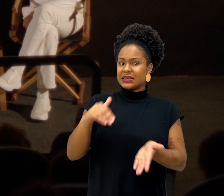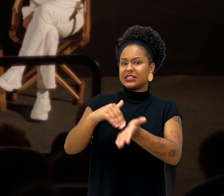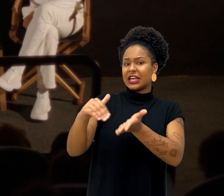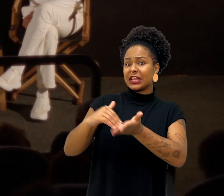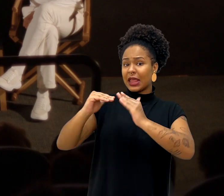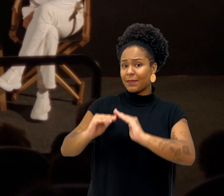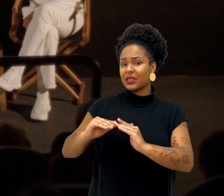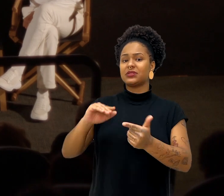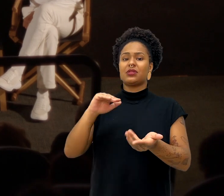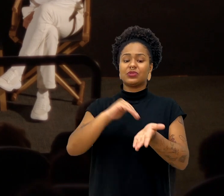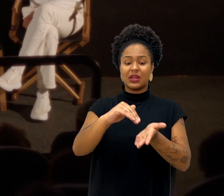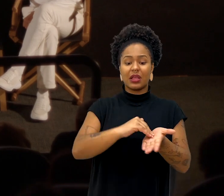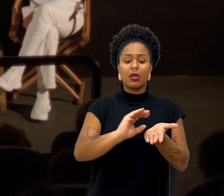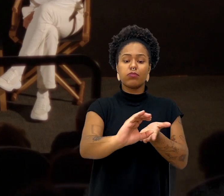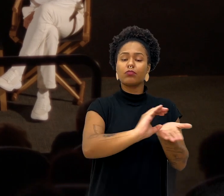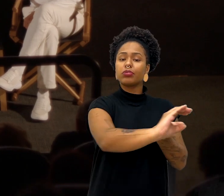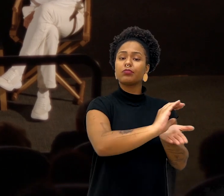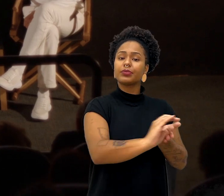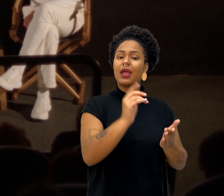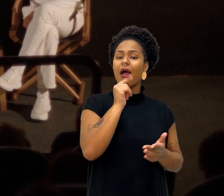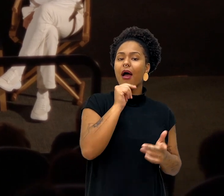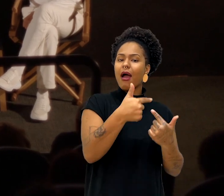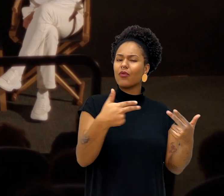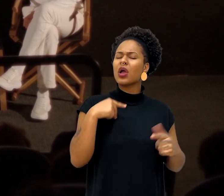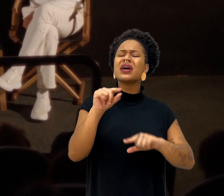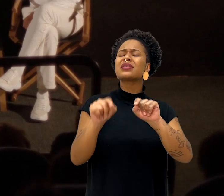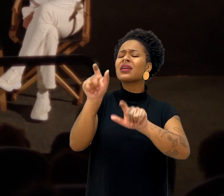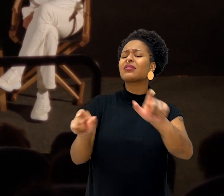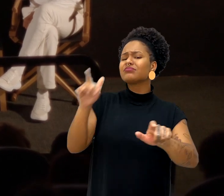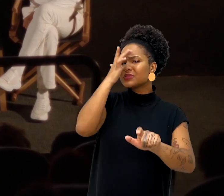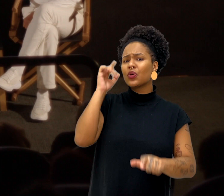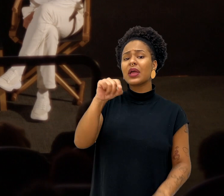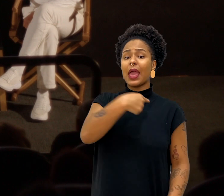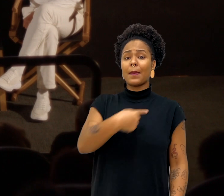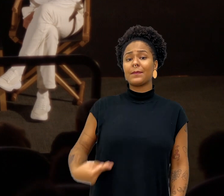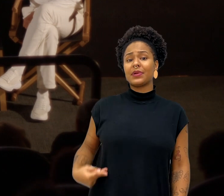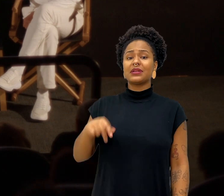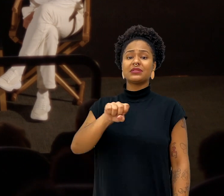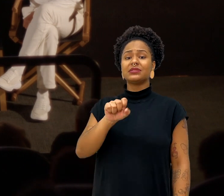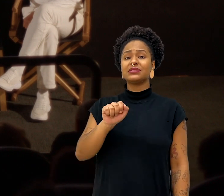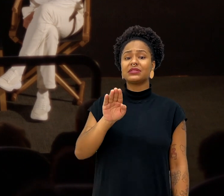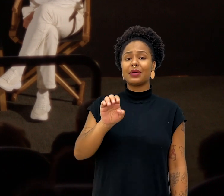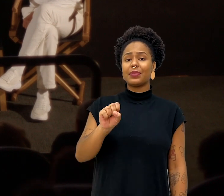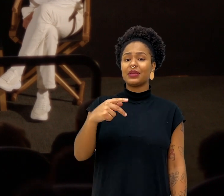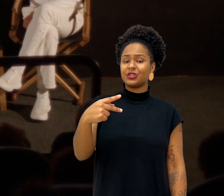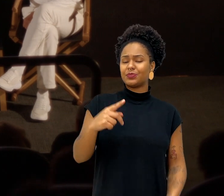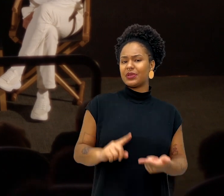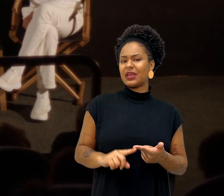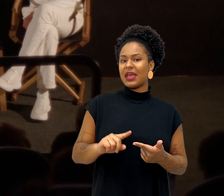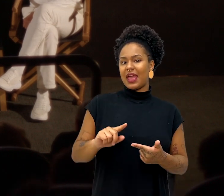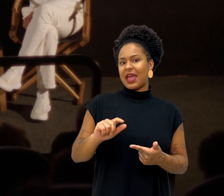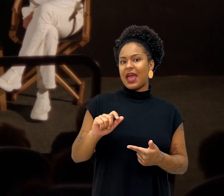habitação, secretaria de recursos hídricos. Quem são essas pessoas? Quem é que é o presidente da Sabesp, da